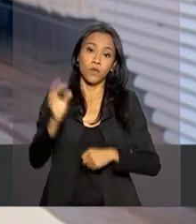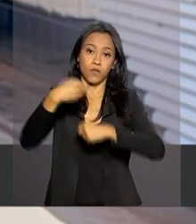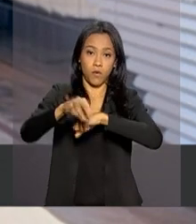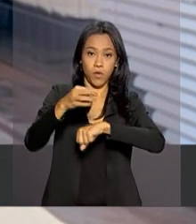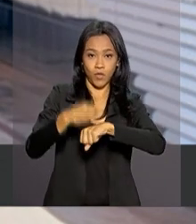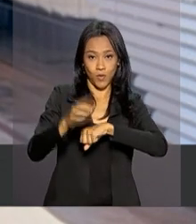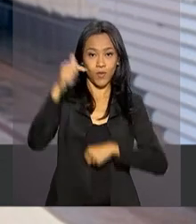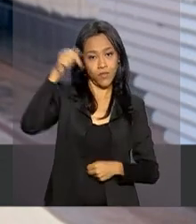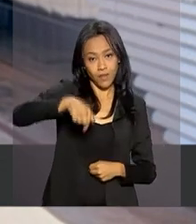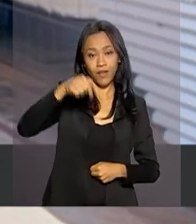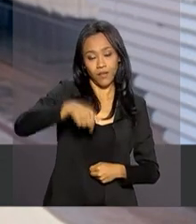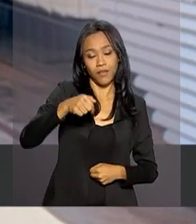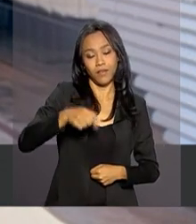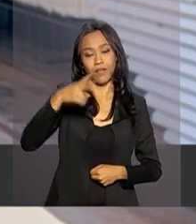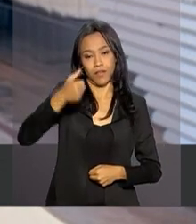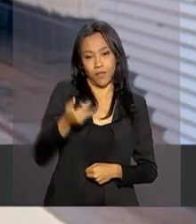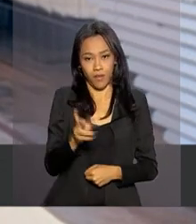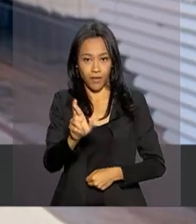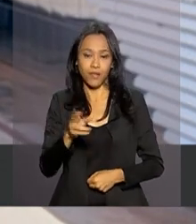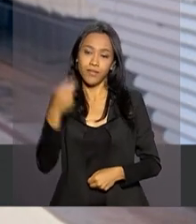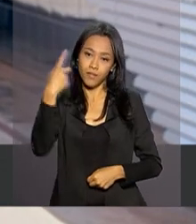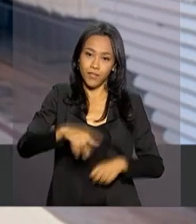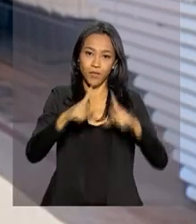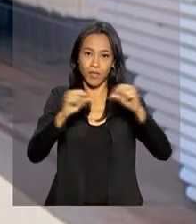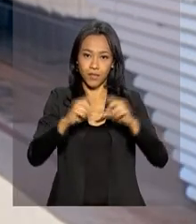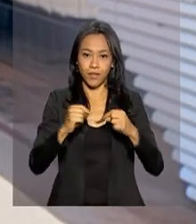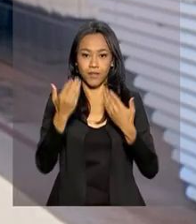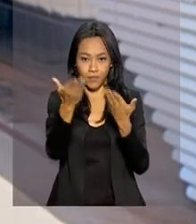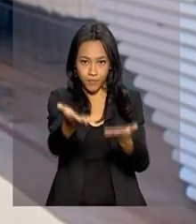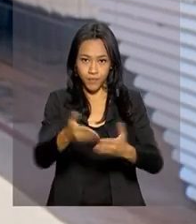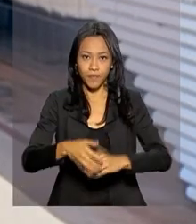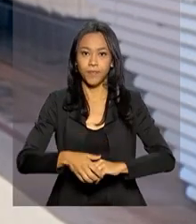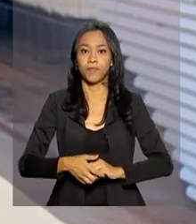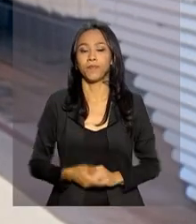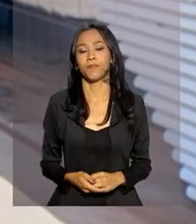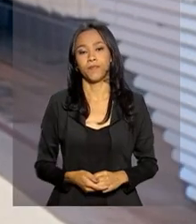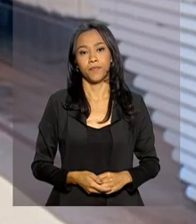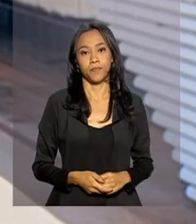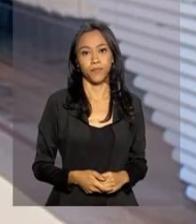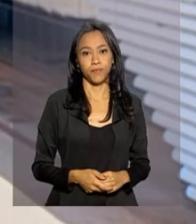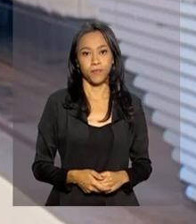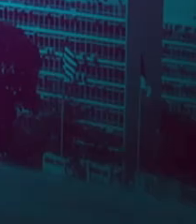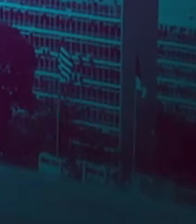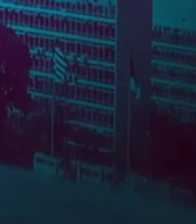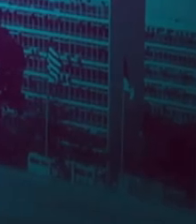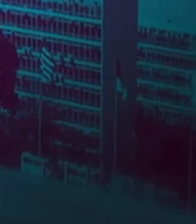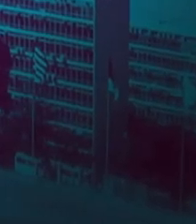informações ao longo da nossa programação. De Brasília, Luciana Colares de Holanda.